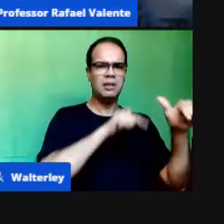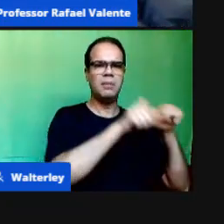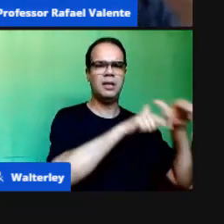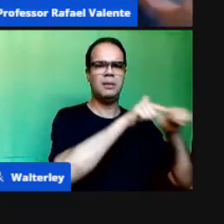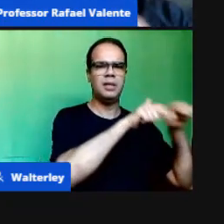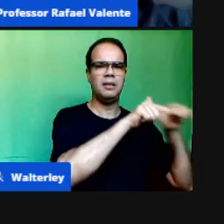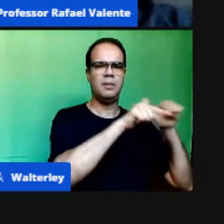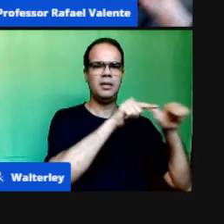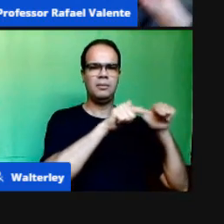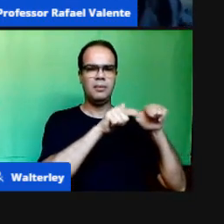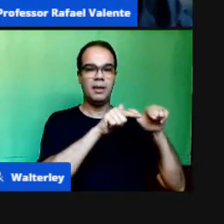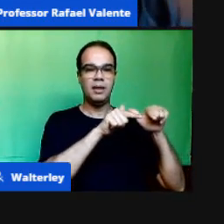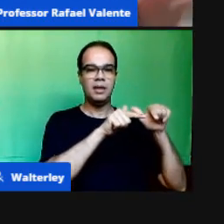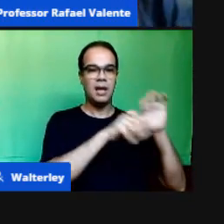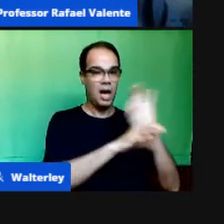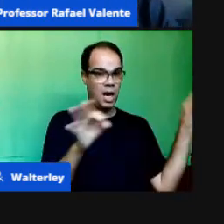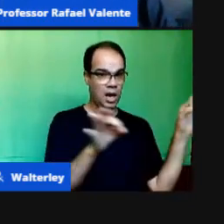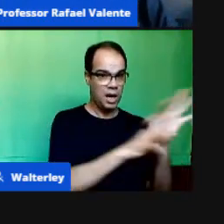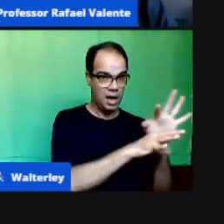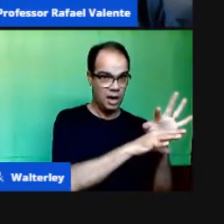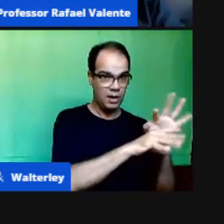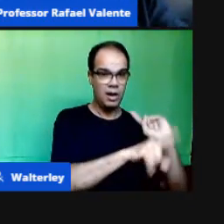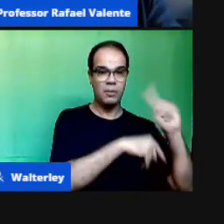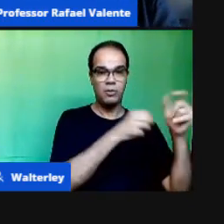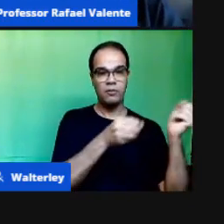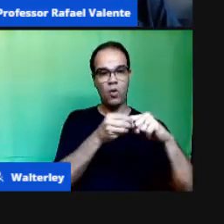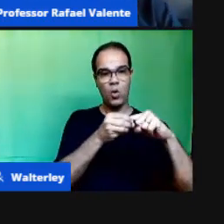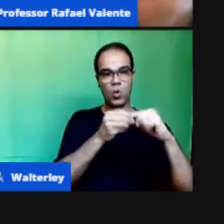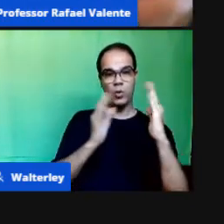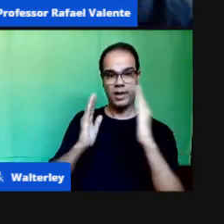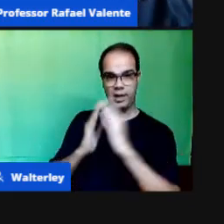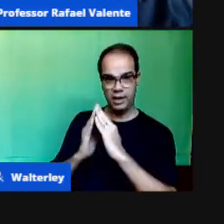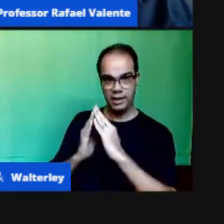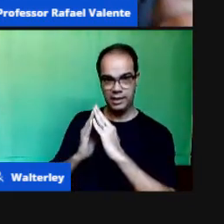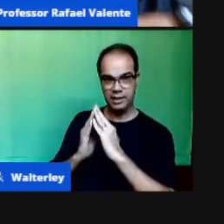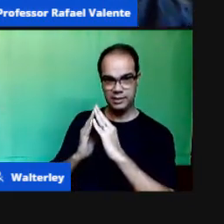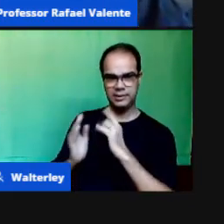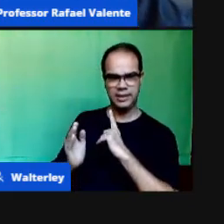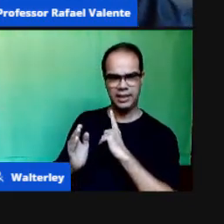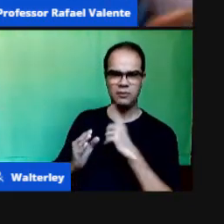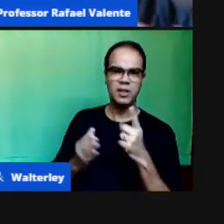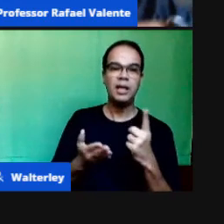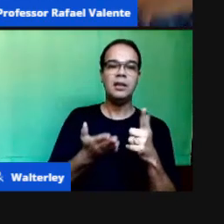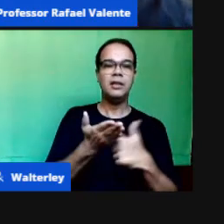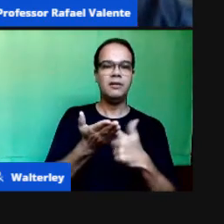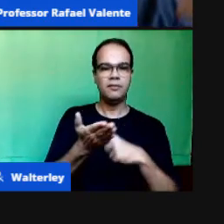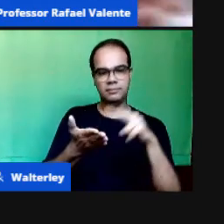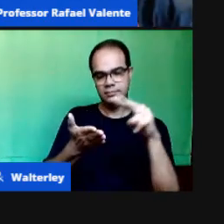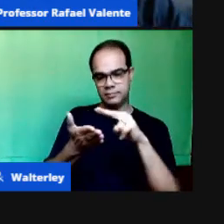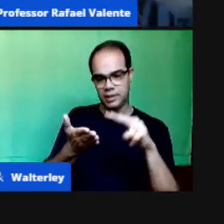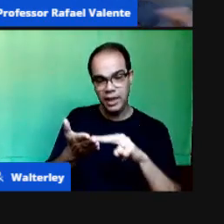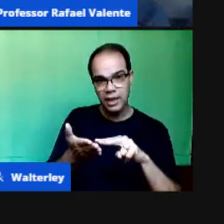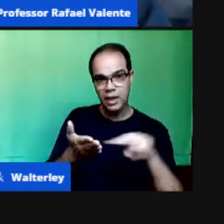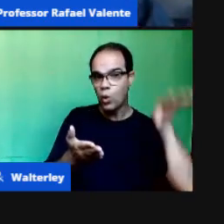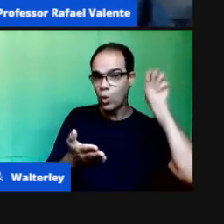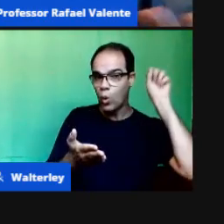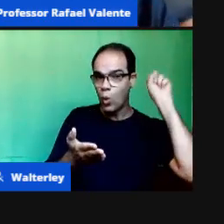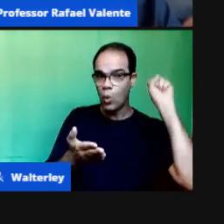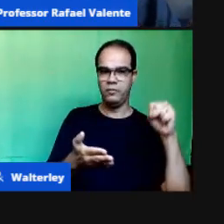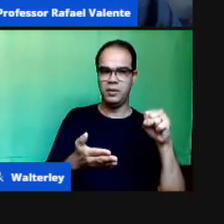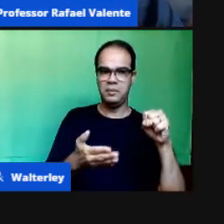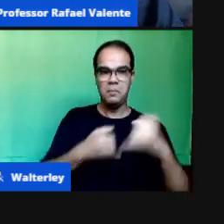consigo separar e aproveitar o meu momento de ociosidade, de lazer, de ver um livro, de ouvir uma música, de assistir um filme, de estar